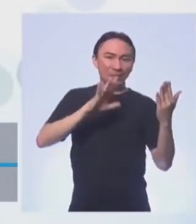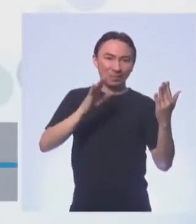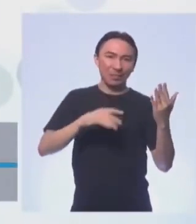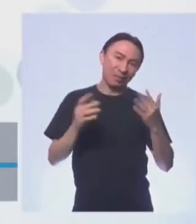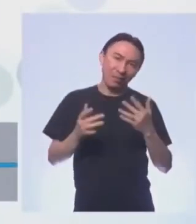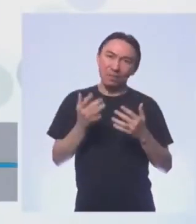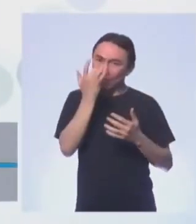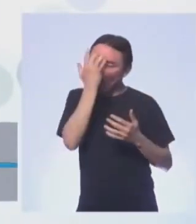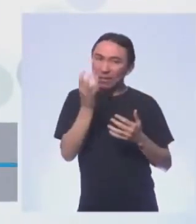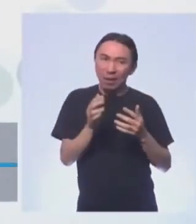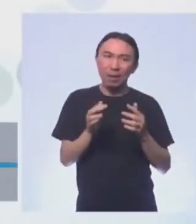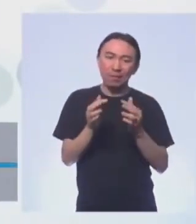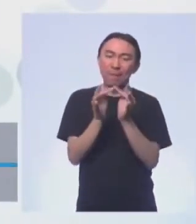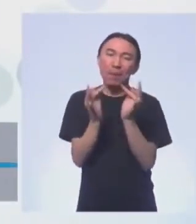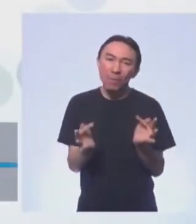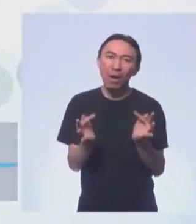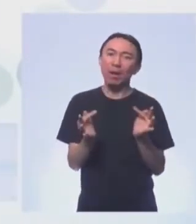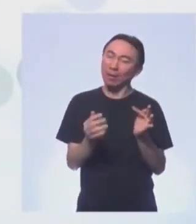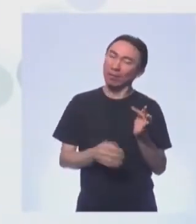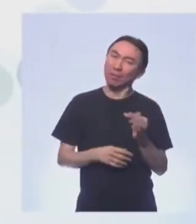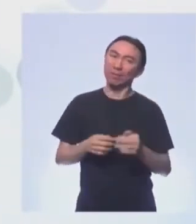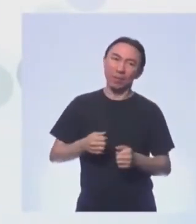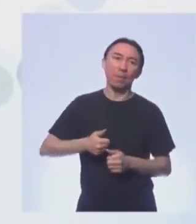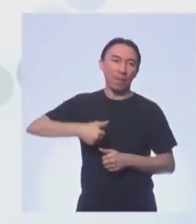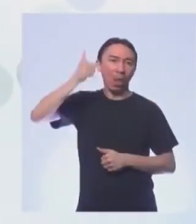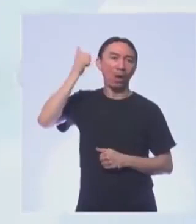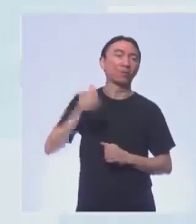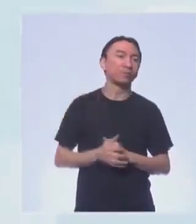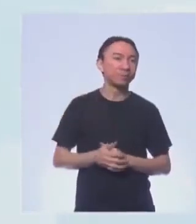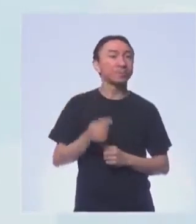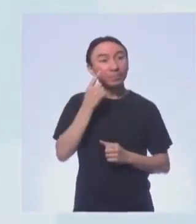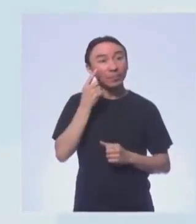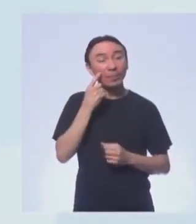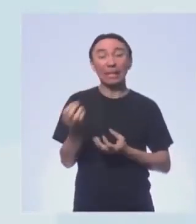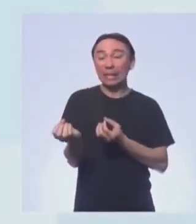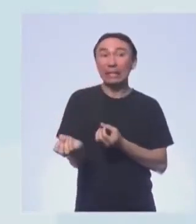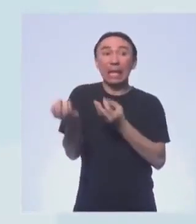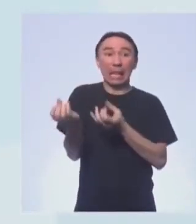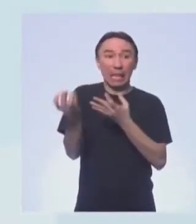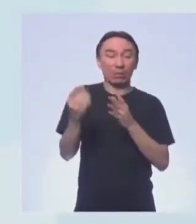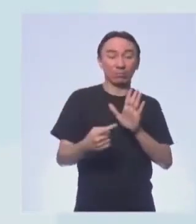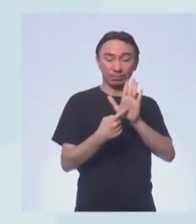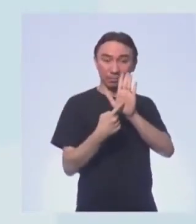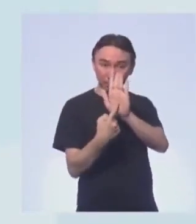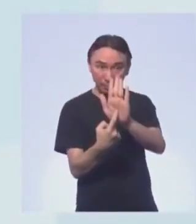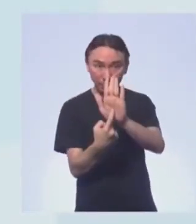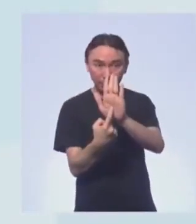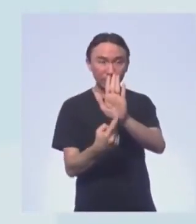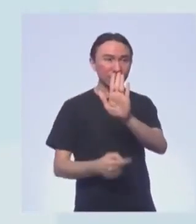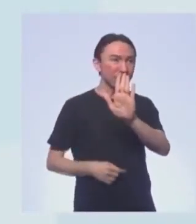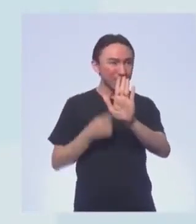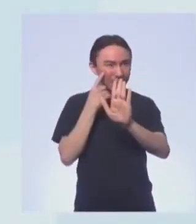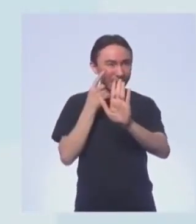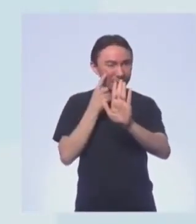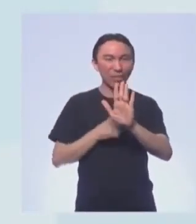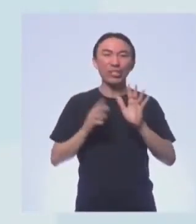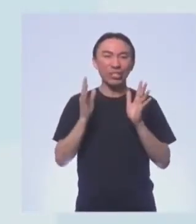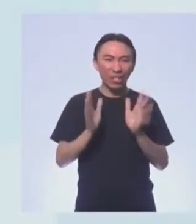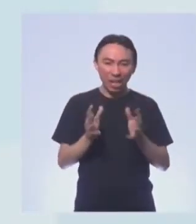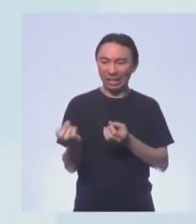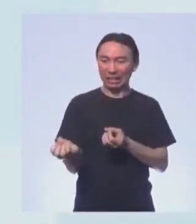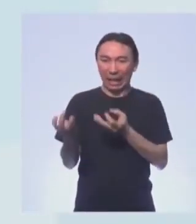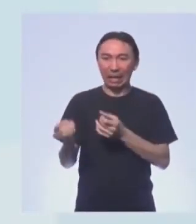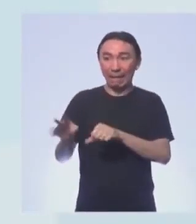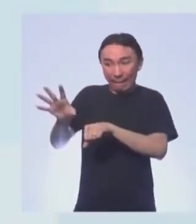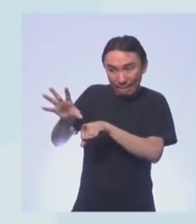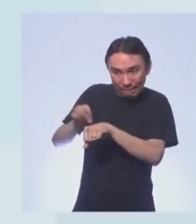como continua. Exposição de dados, olha só, na próxima tela. Após a coleta, a organização e a descrição dos